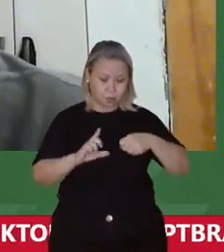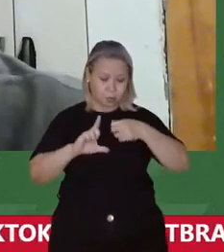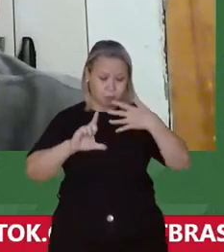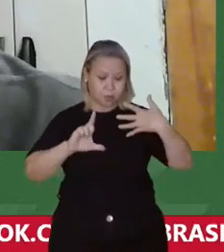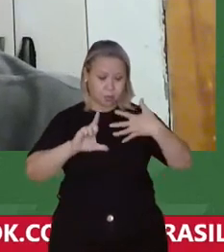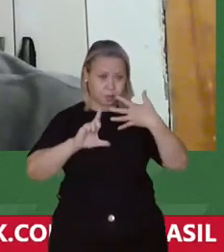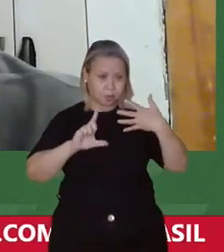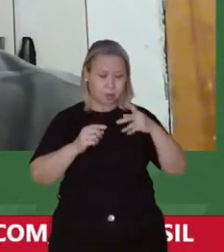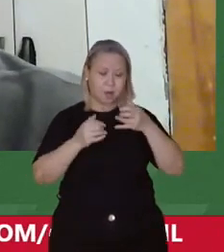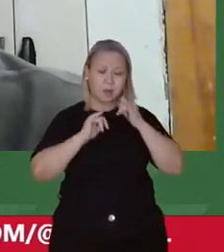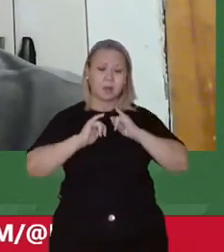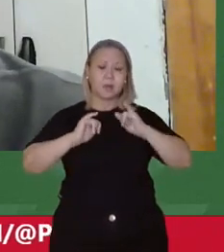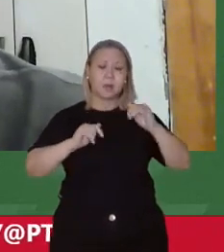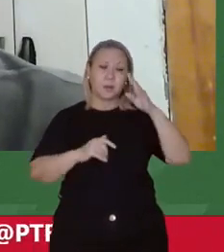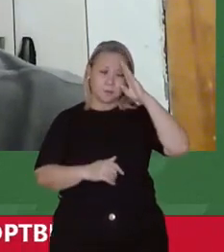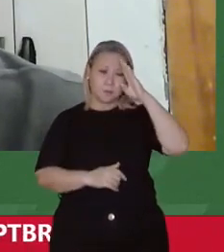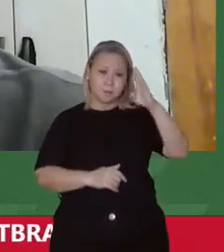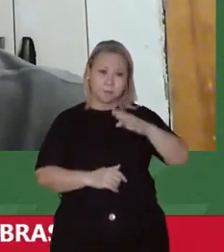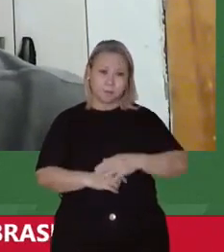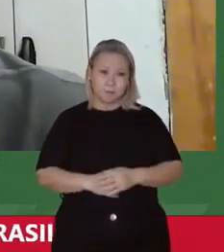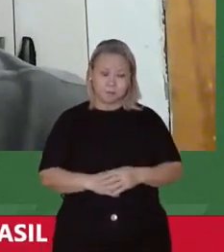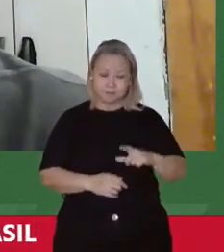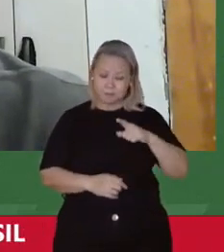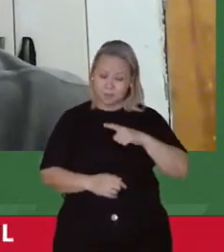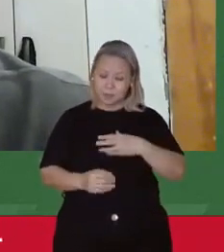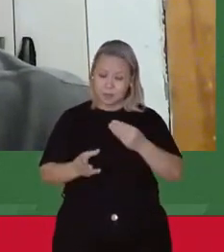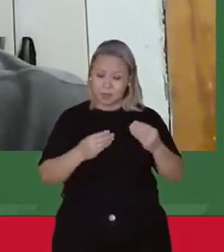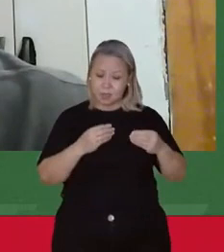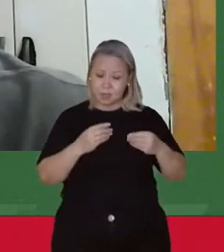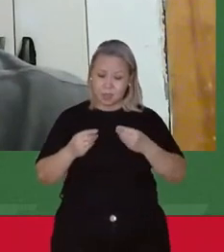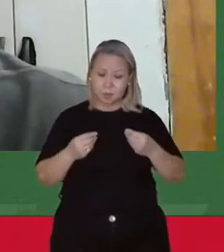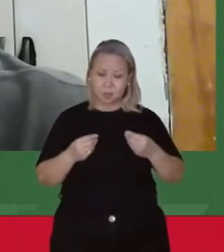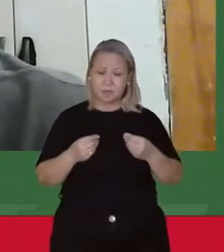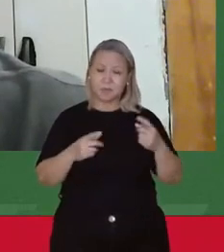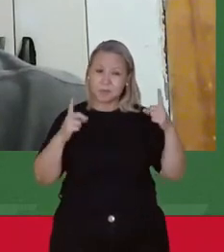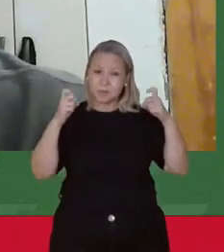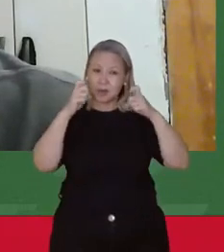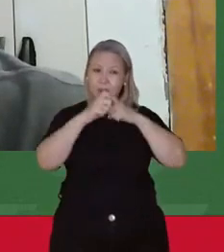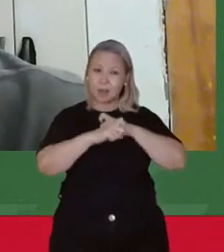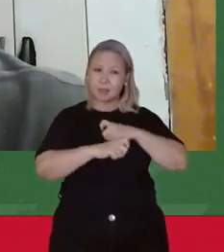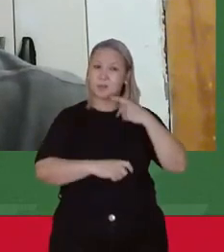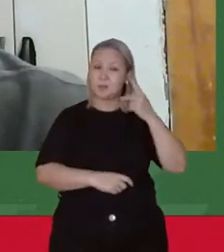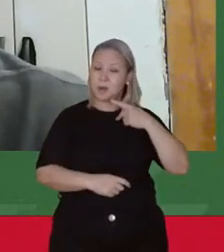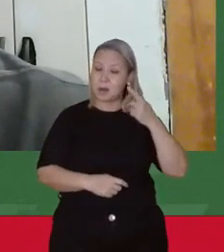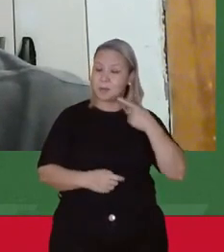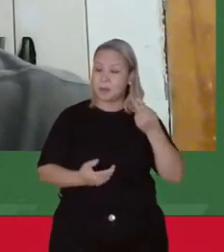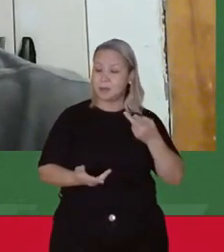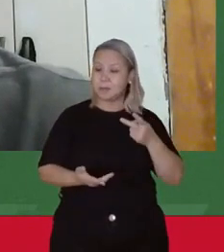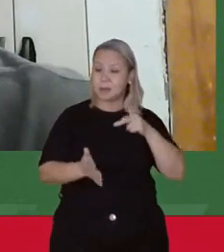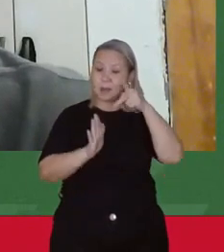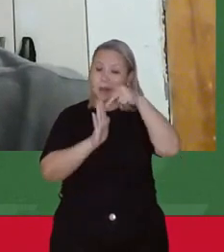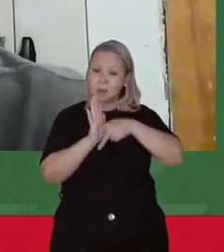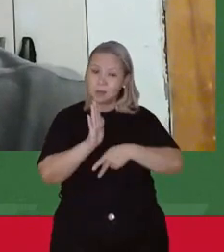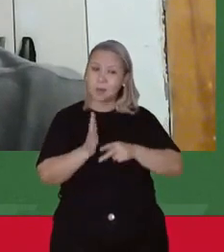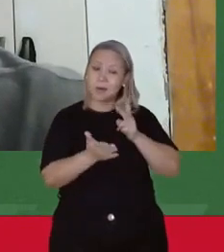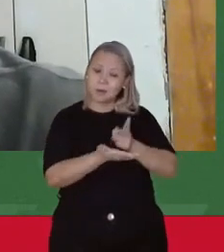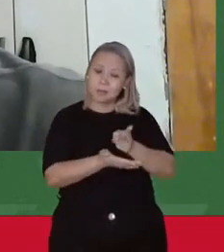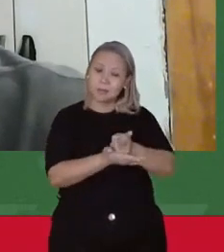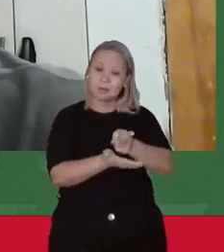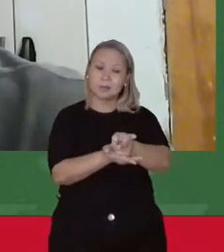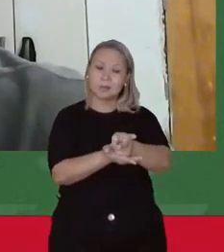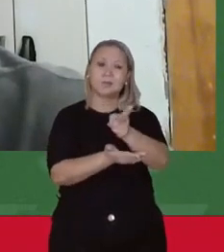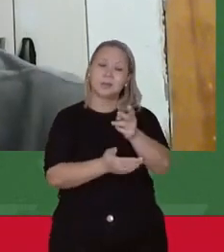mas eu citaria como a principal, então a gente tem muita dificuldade no parlamento de que esses projetos eles andem, né, esses projetos eles possam